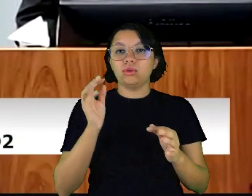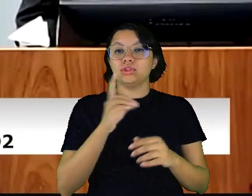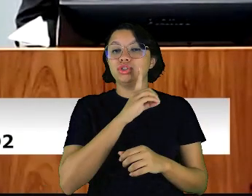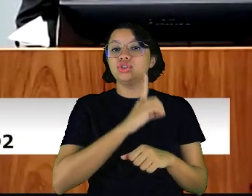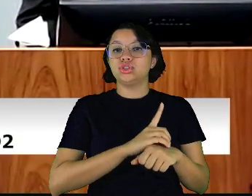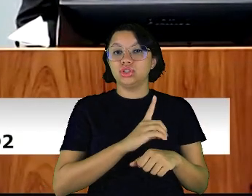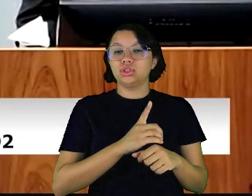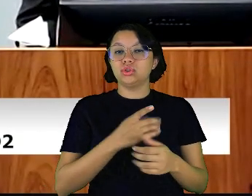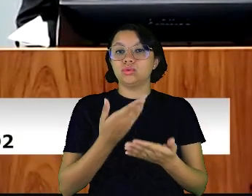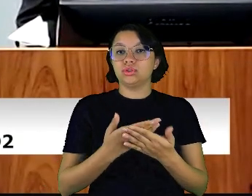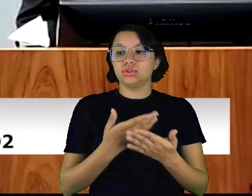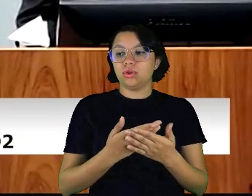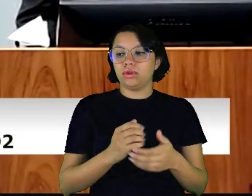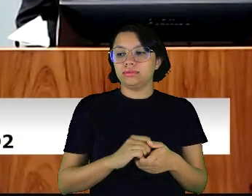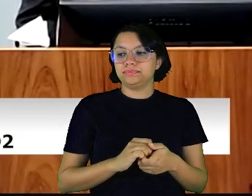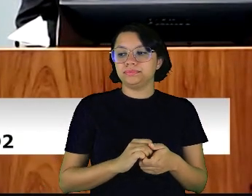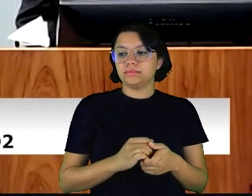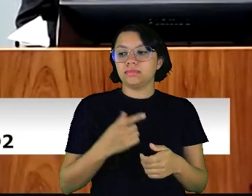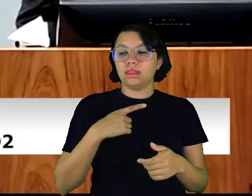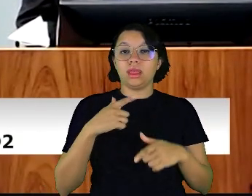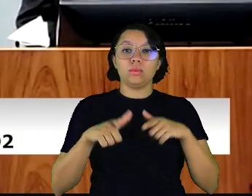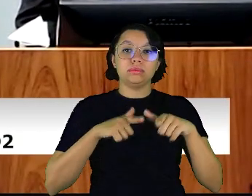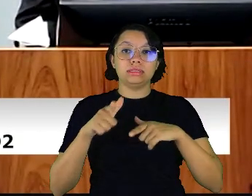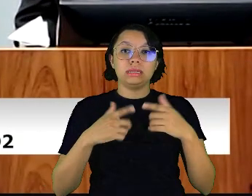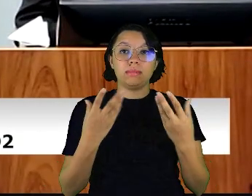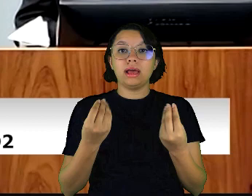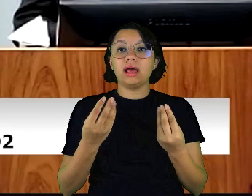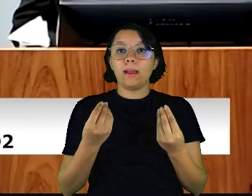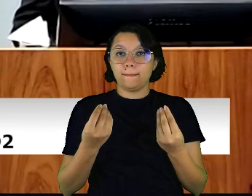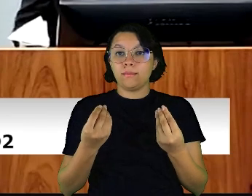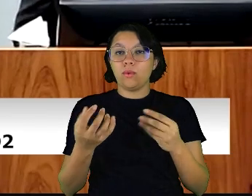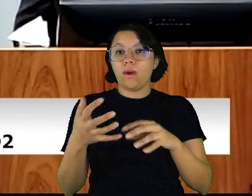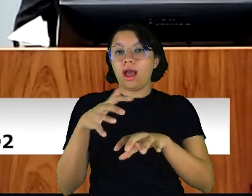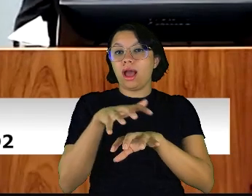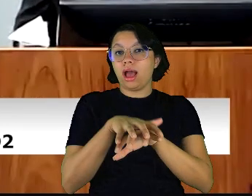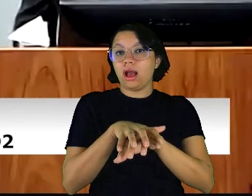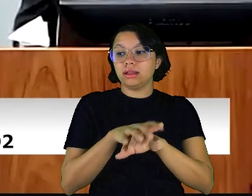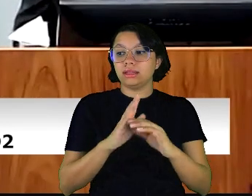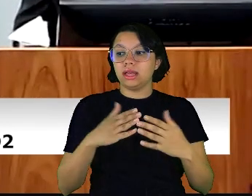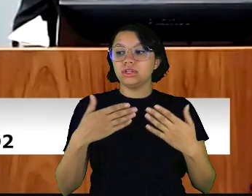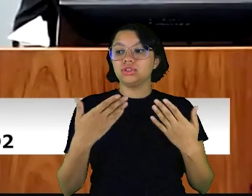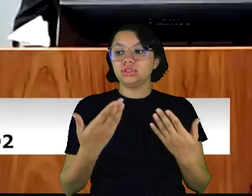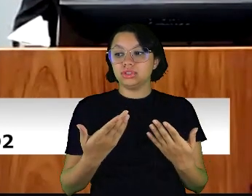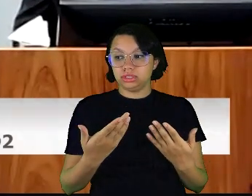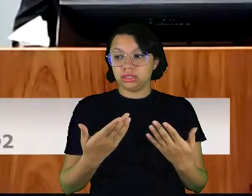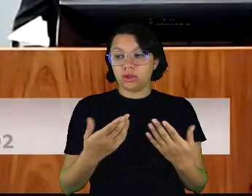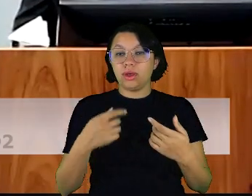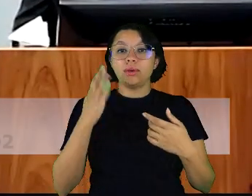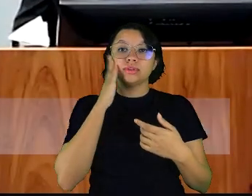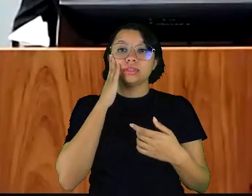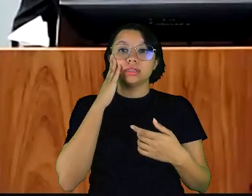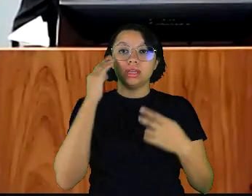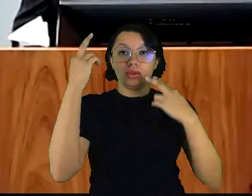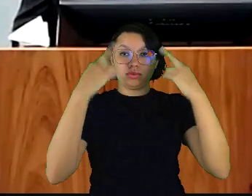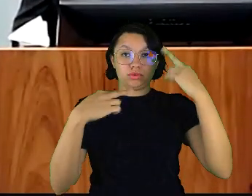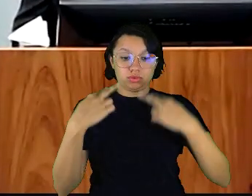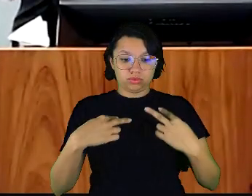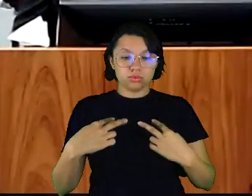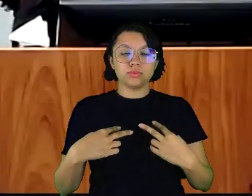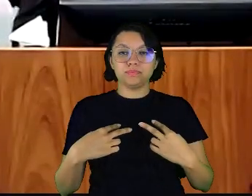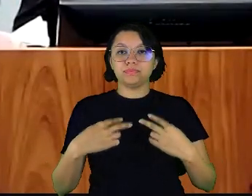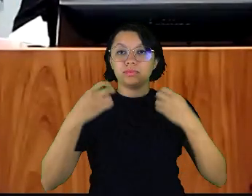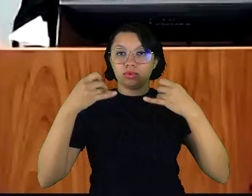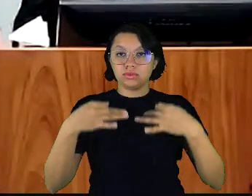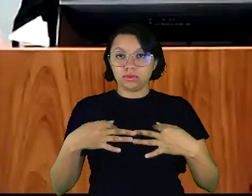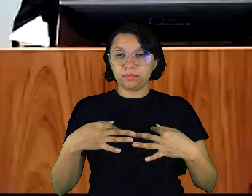trabalhei bastante com acessibilidade, eu sei que esse evento é transmitido publicamente, eu tenho que dizer, fazer uma autodescrição. Eu sou um homem de